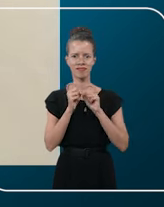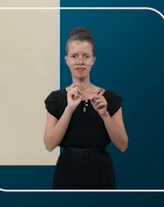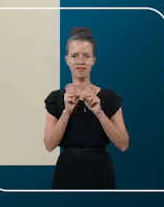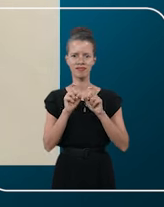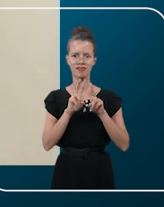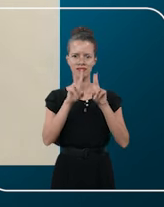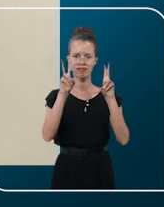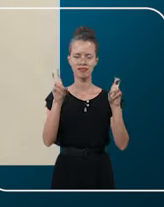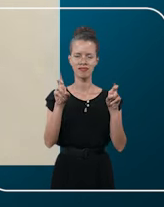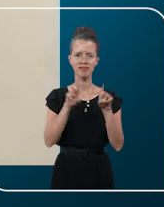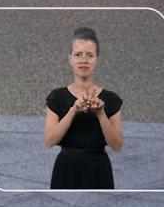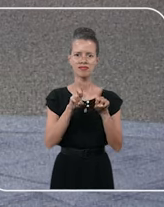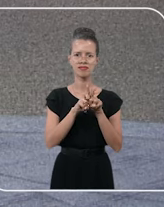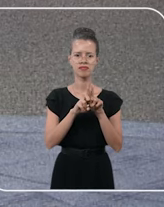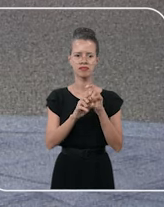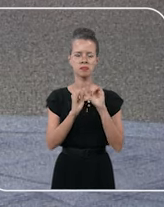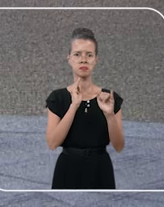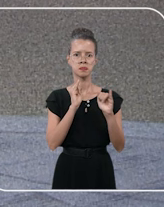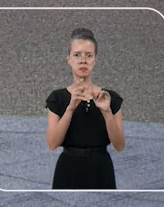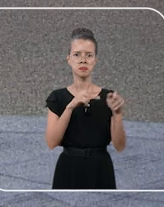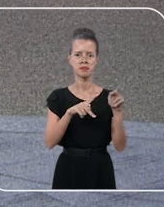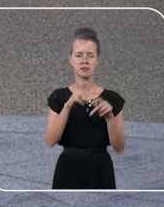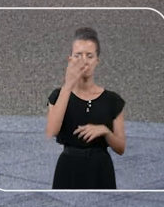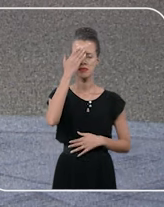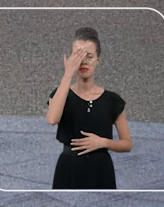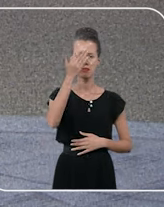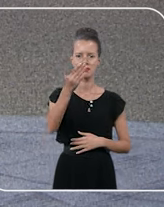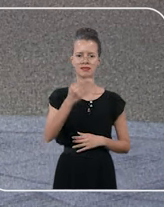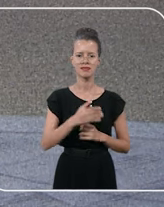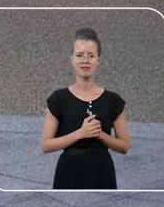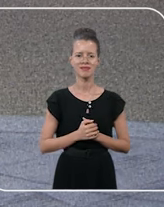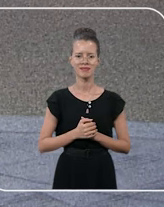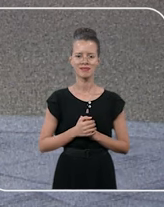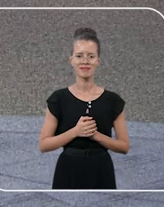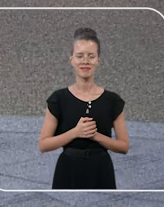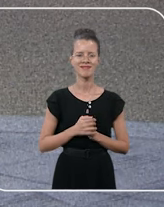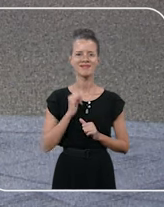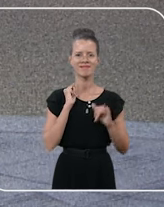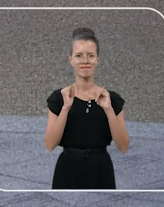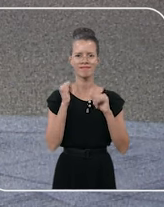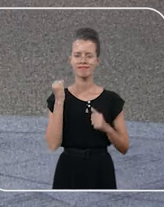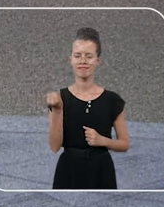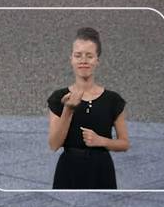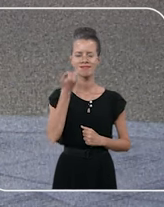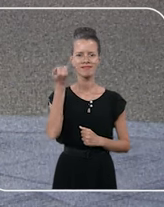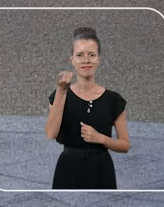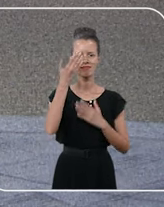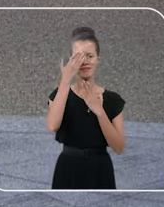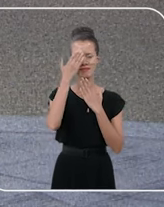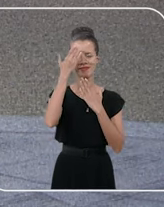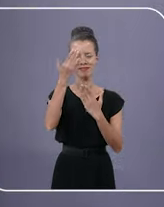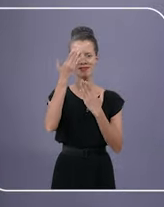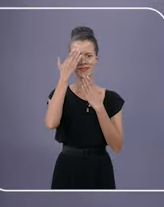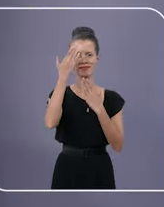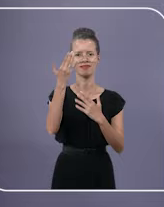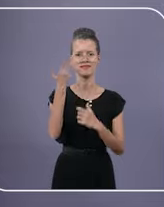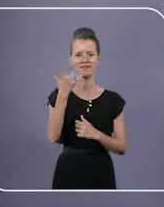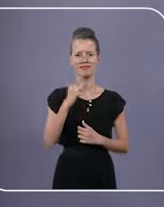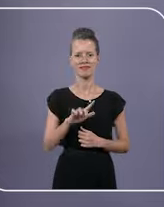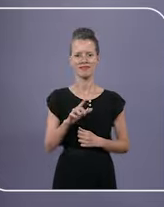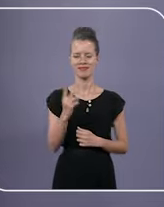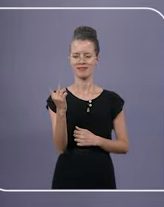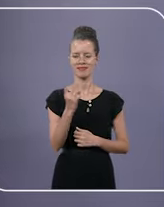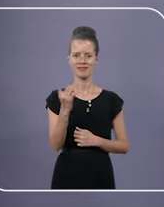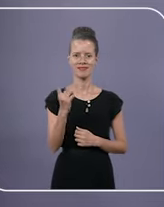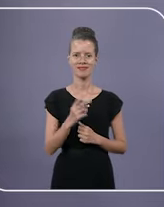população. Muito obrigado. É isso, informação é tudo. Muitíssimo obrigada mais uma vez pela participação de ambos. Muito